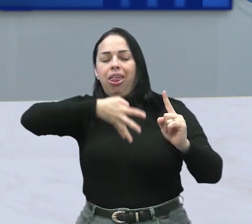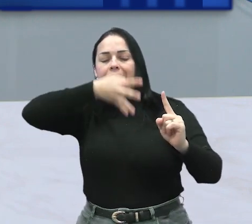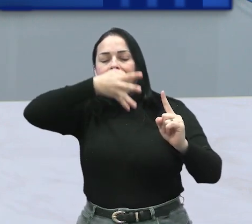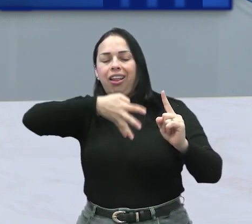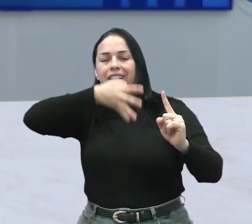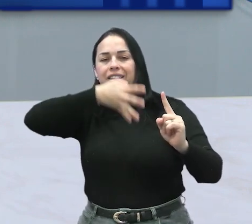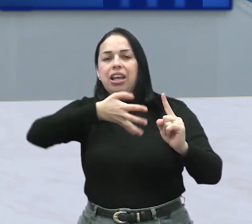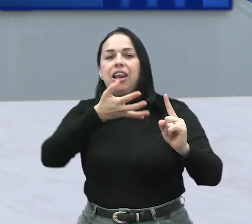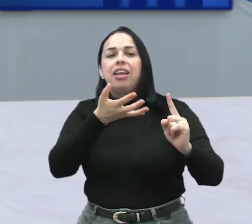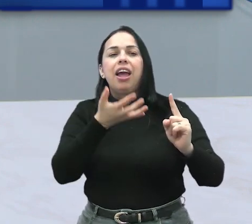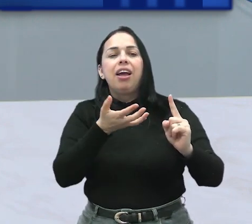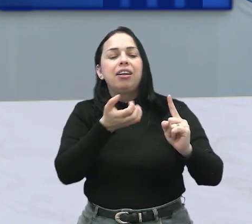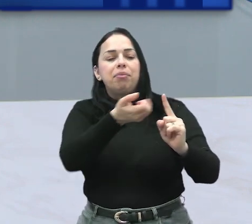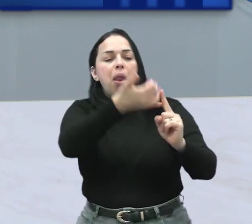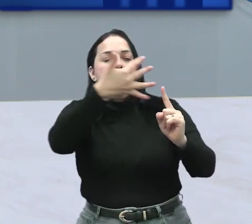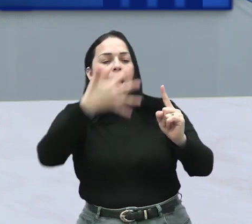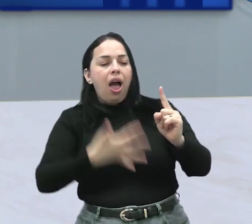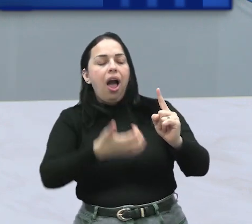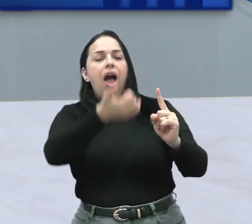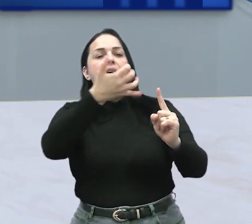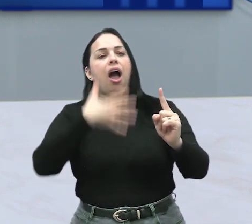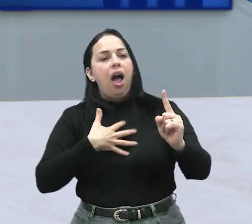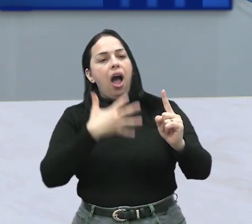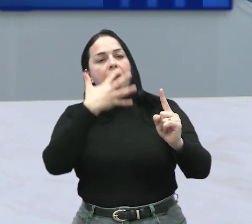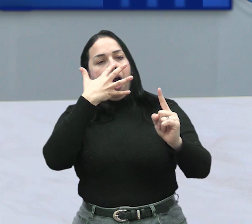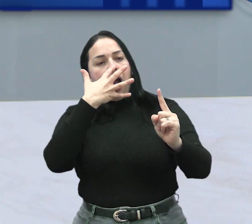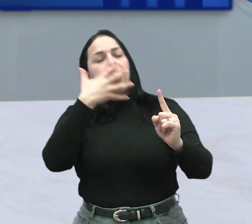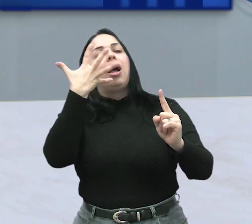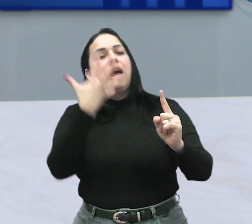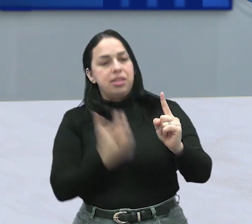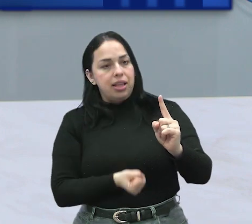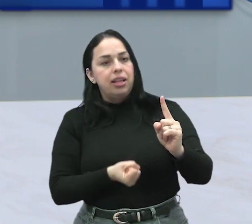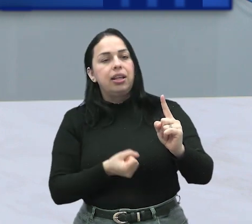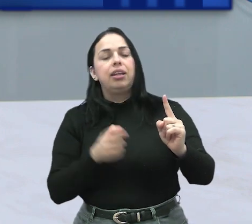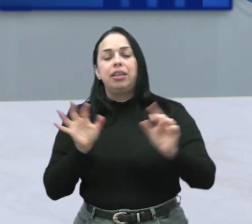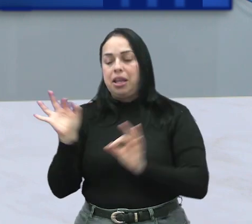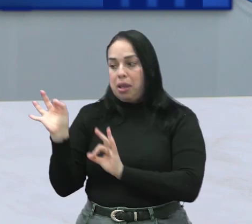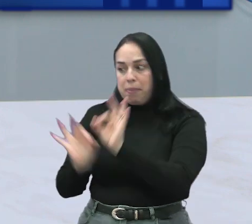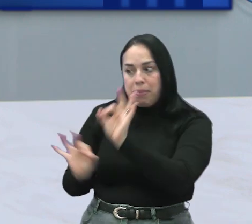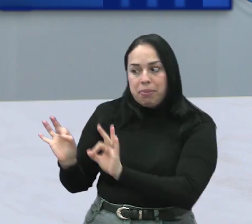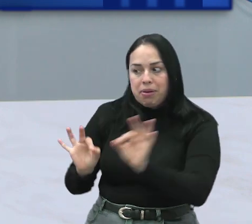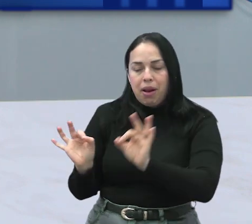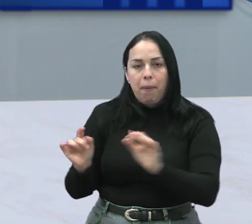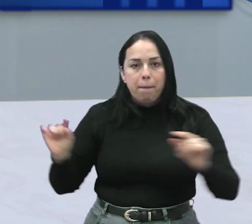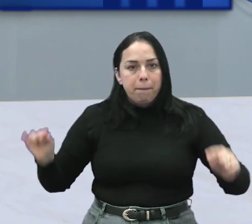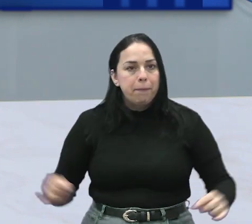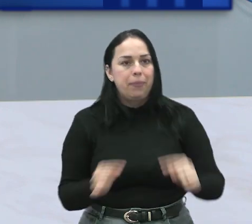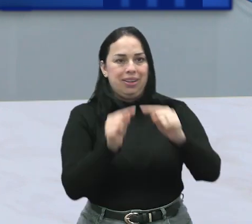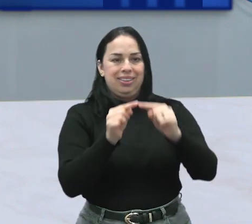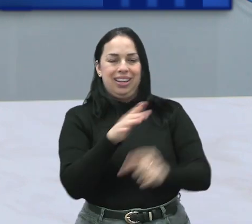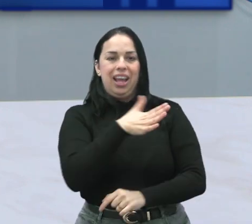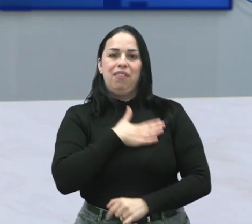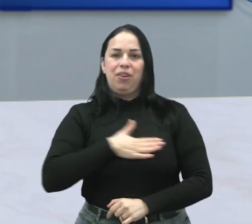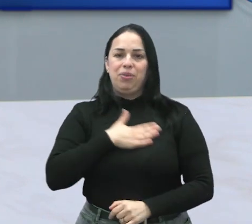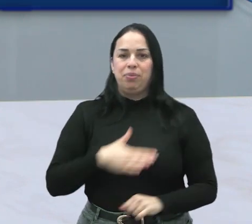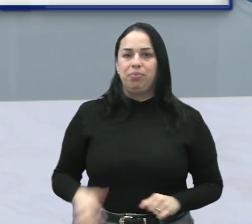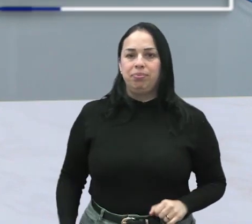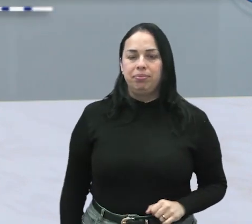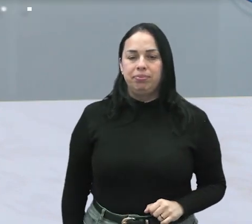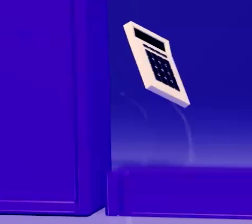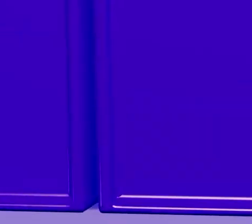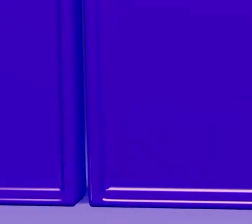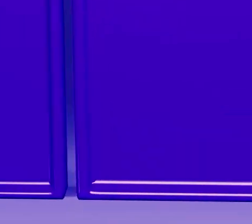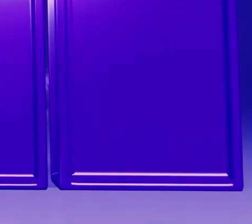o entendimento, a escuta ativa do meu cliente para que eu possa organizar a minha oferta de maneira competitiva para o mercado que eu estou